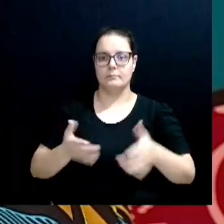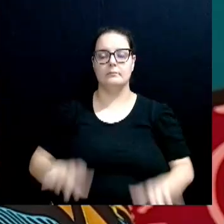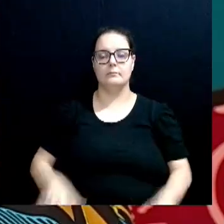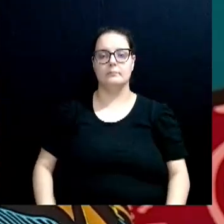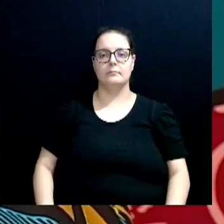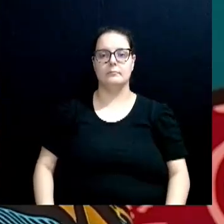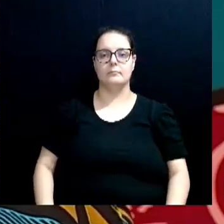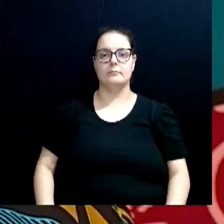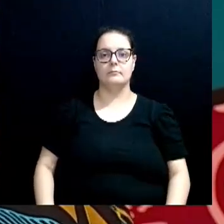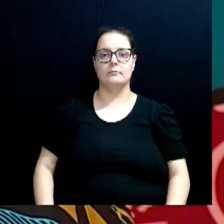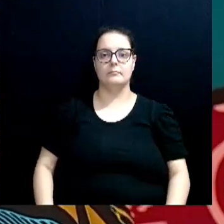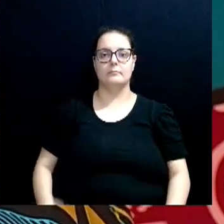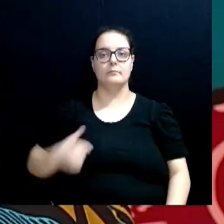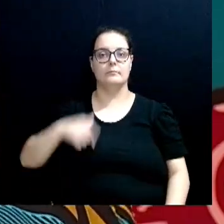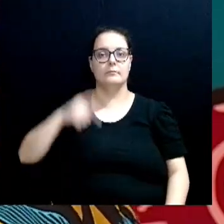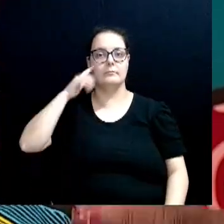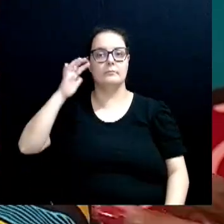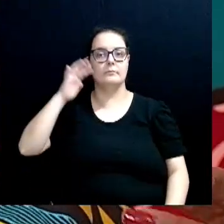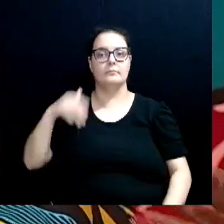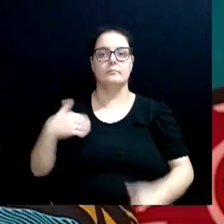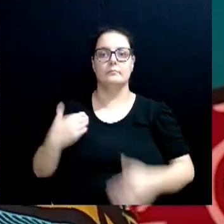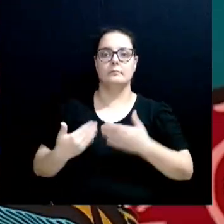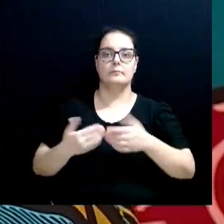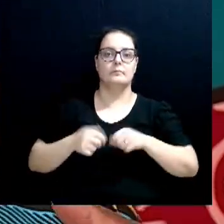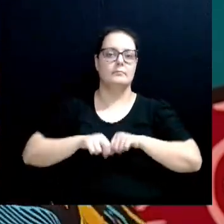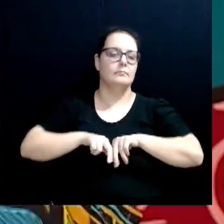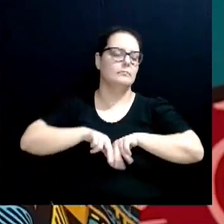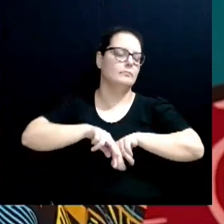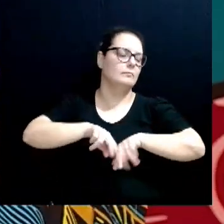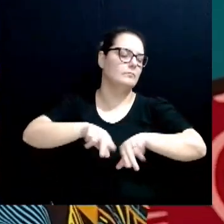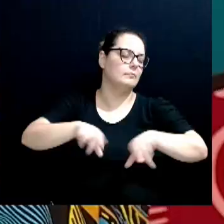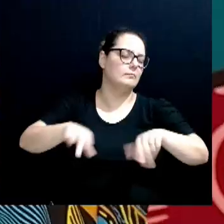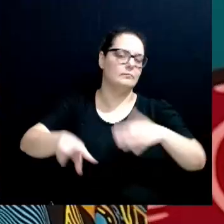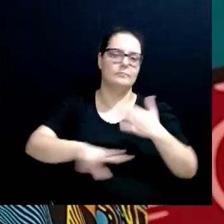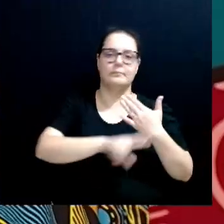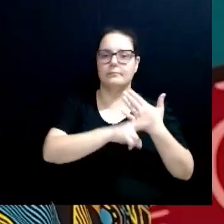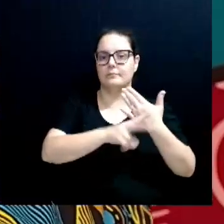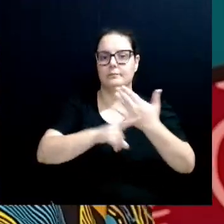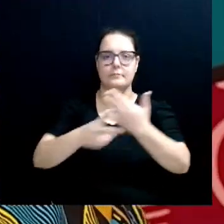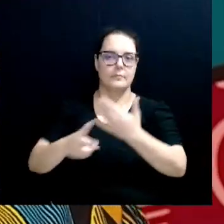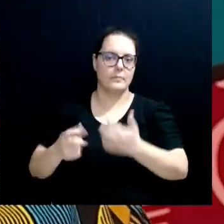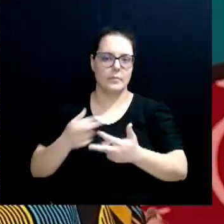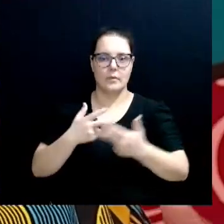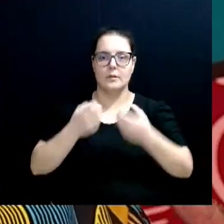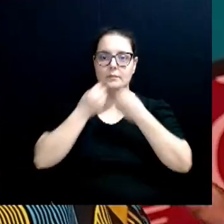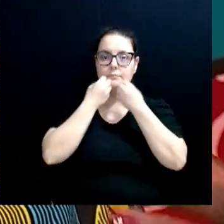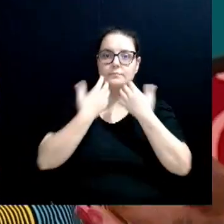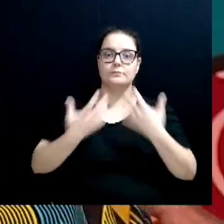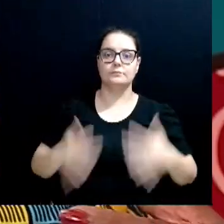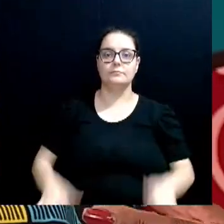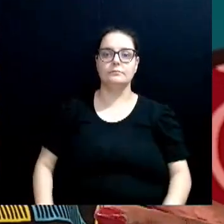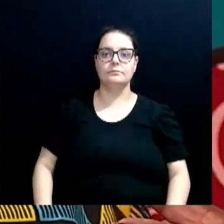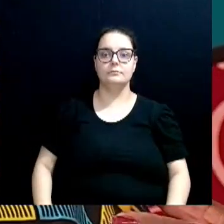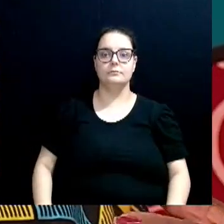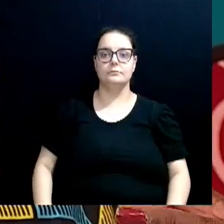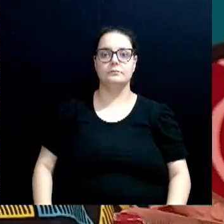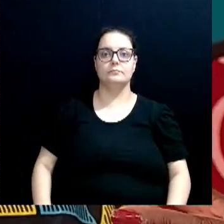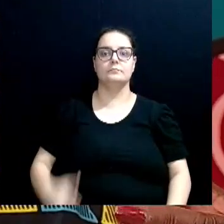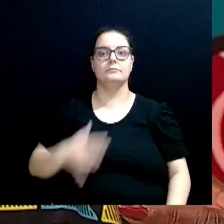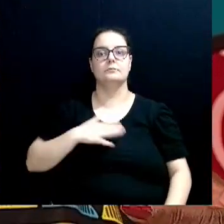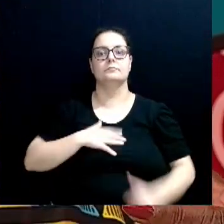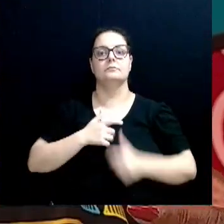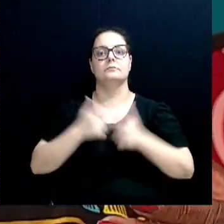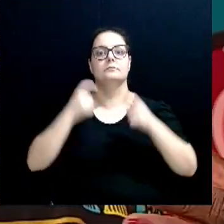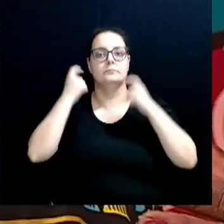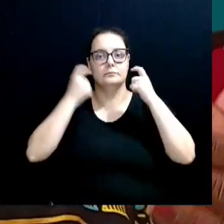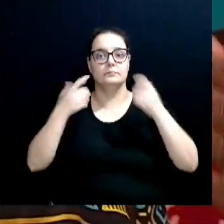eu penso que daqui podem colher muitos frutos, mas muitos frutos. Então, a minha grande preocupação